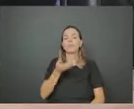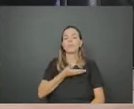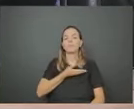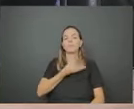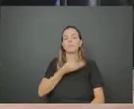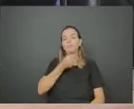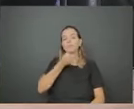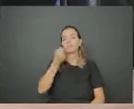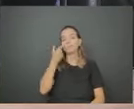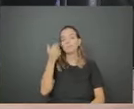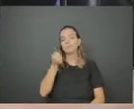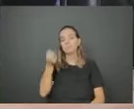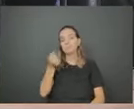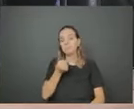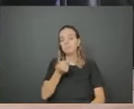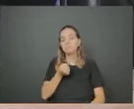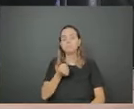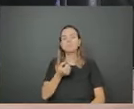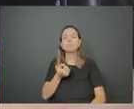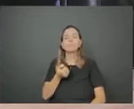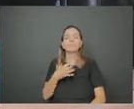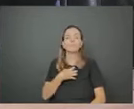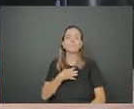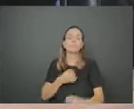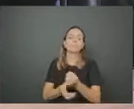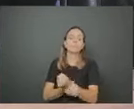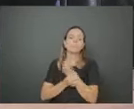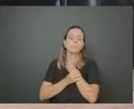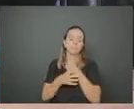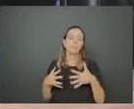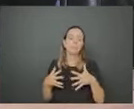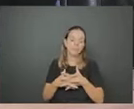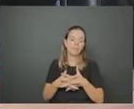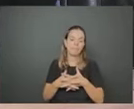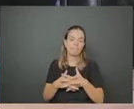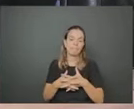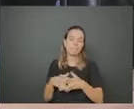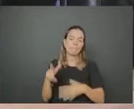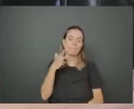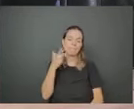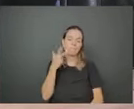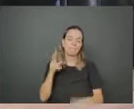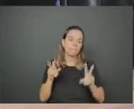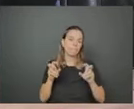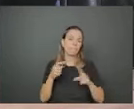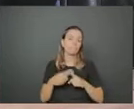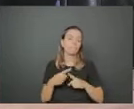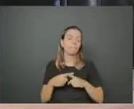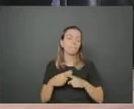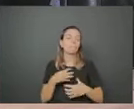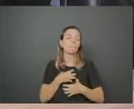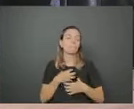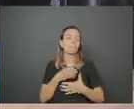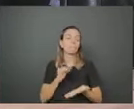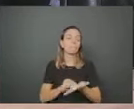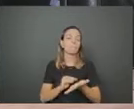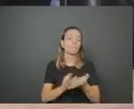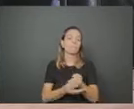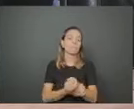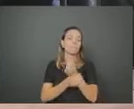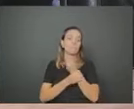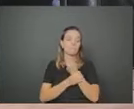sensação de segurança é complicada a gente mensurar, né, porque a sensação de insegurança ela se propaga com